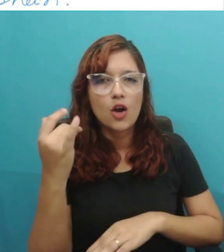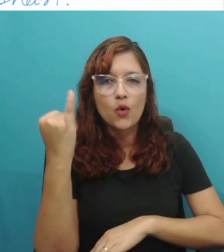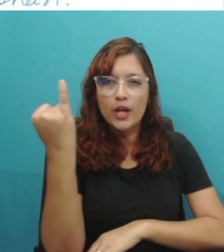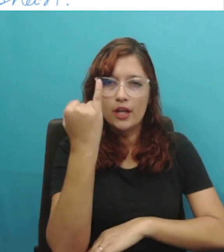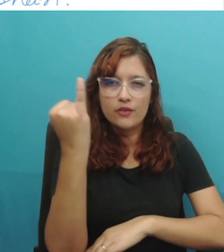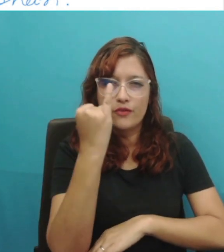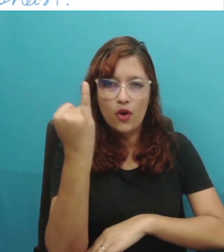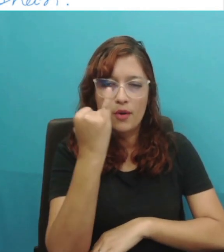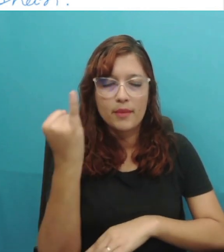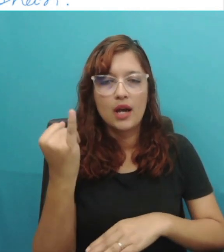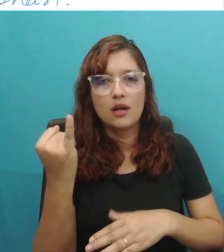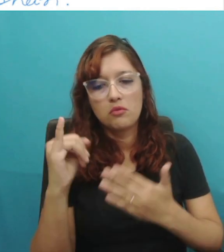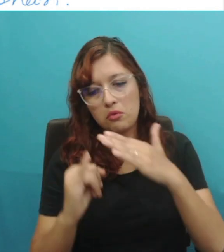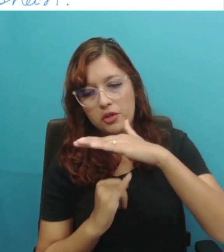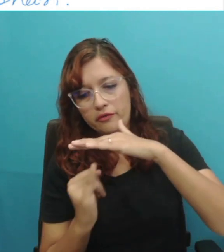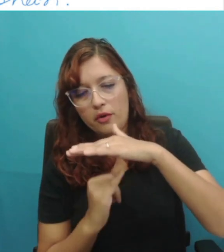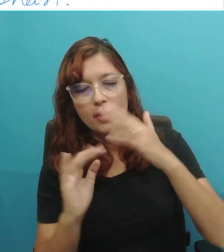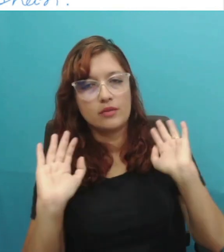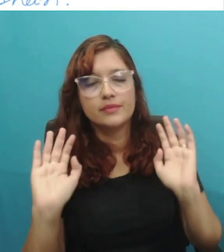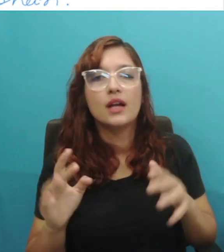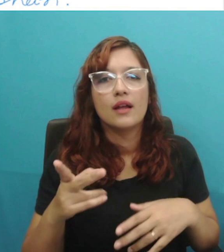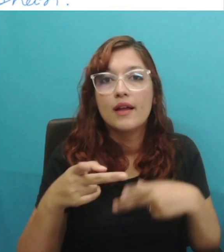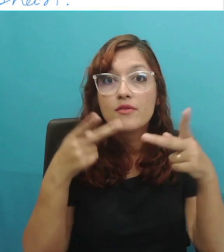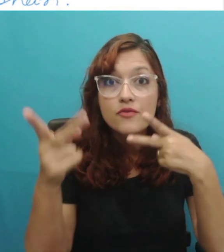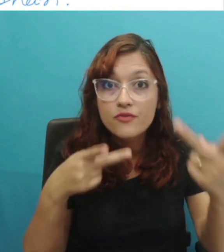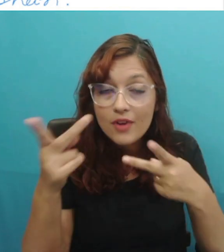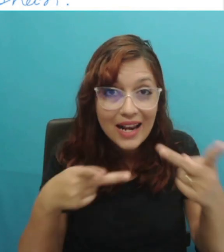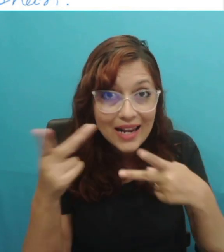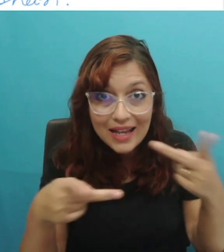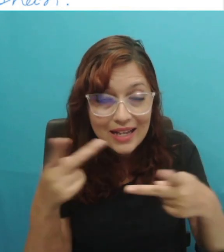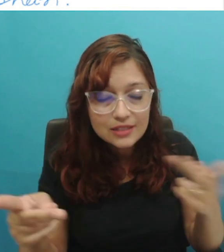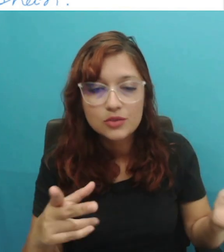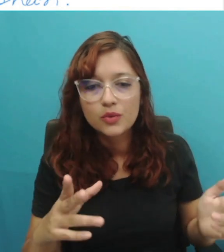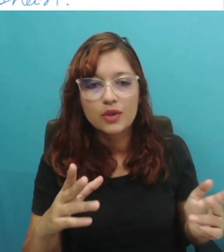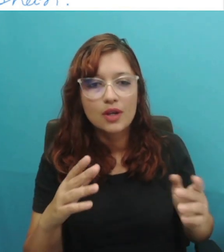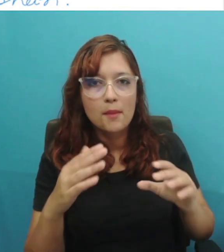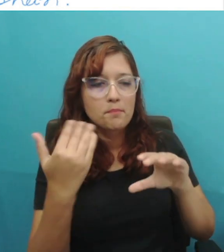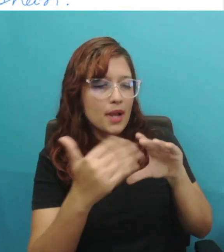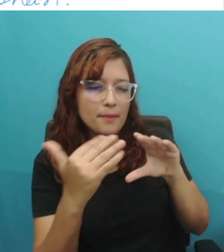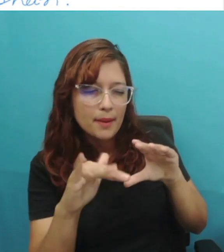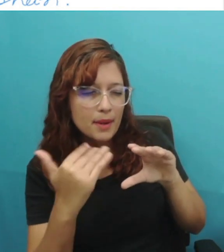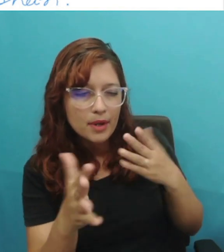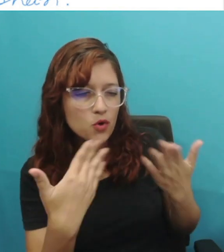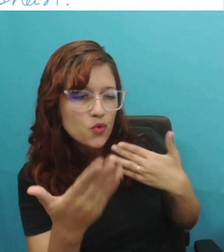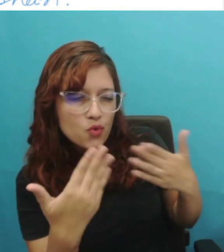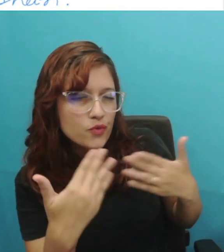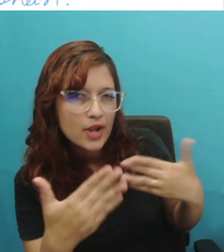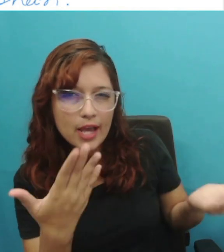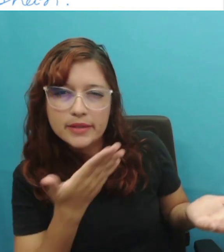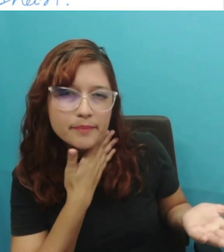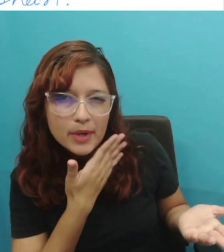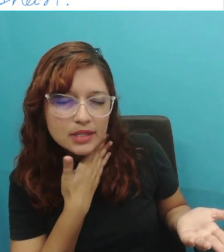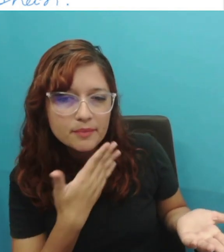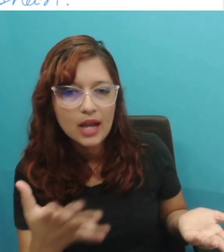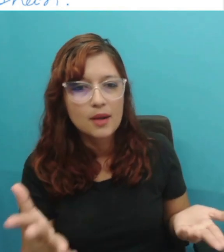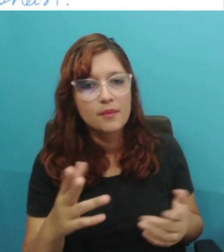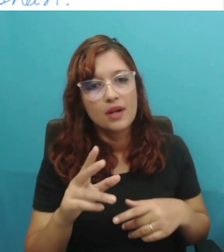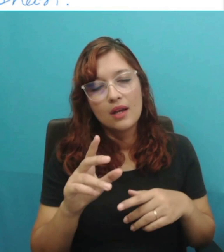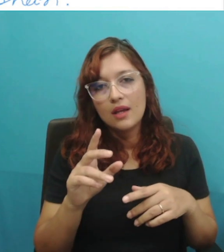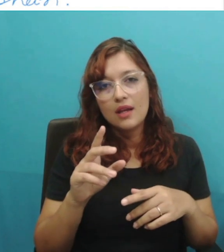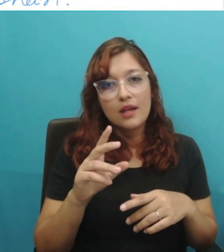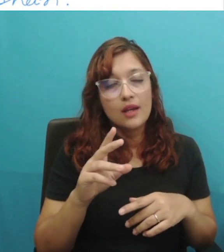Mas as pessoas, informalmente, elas costumam falar